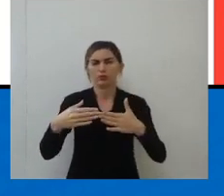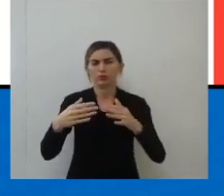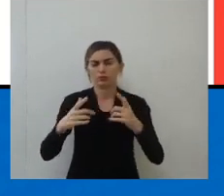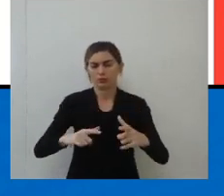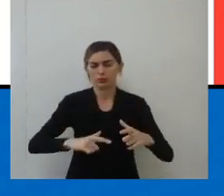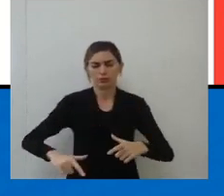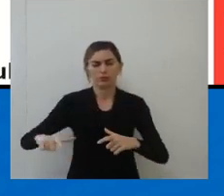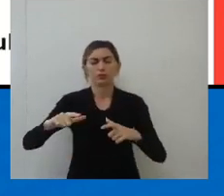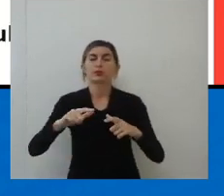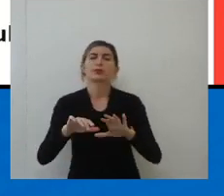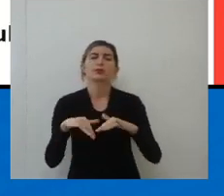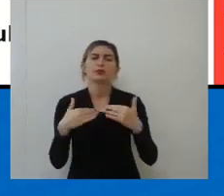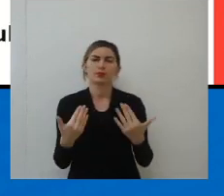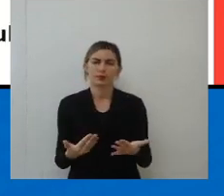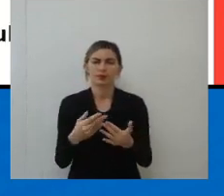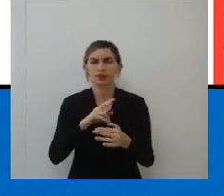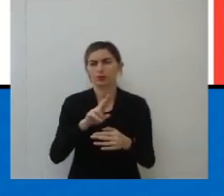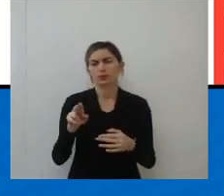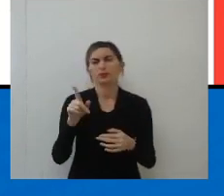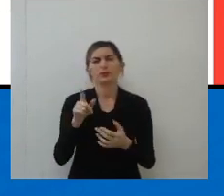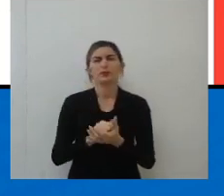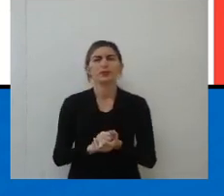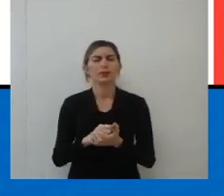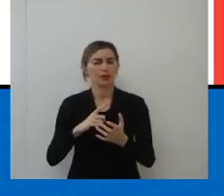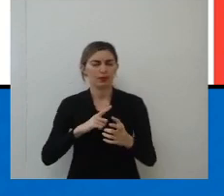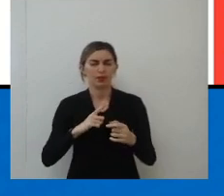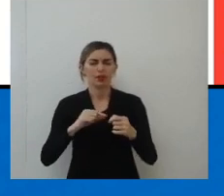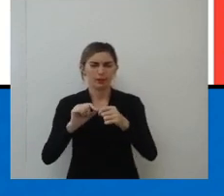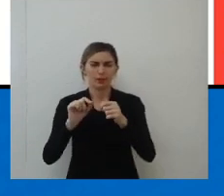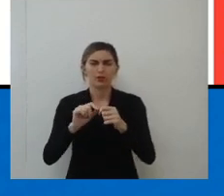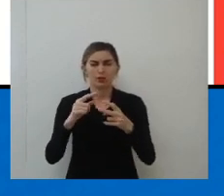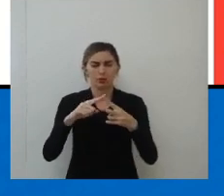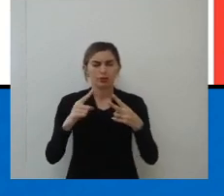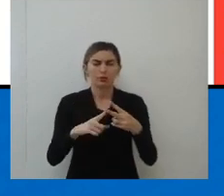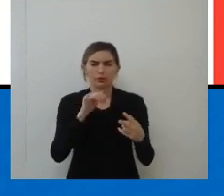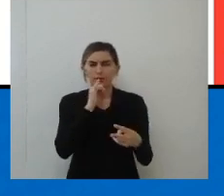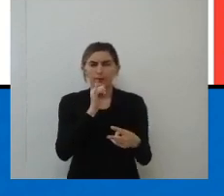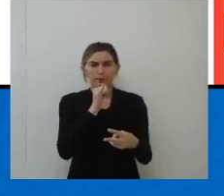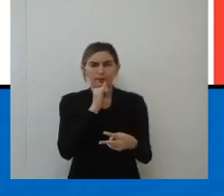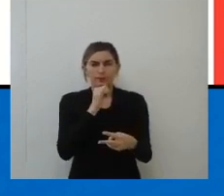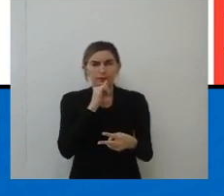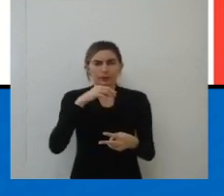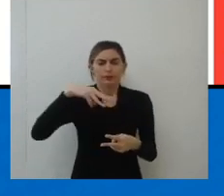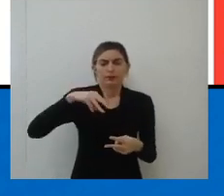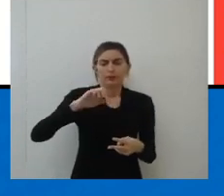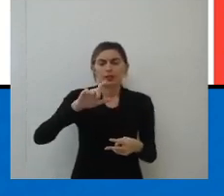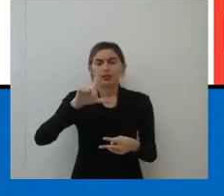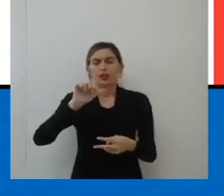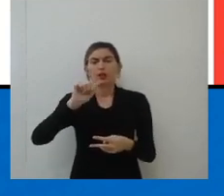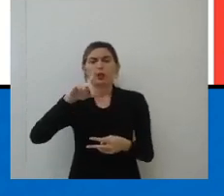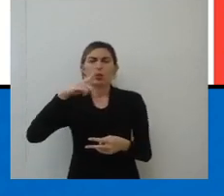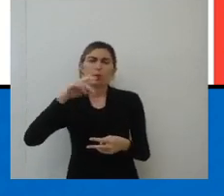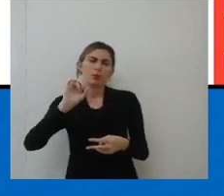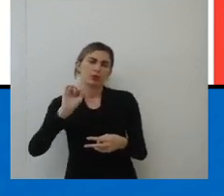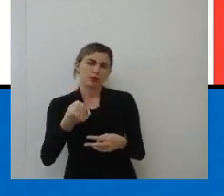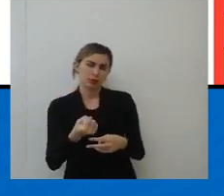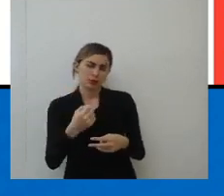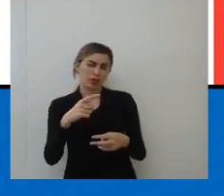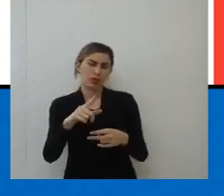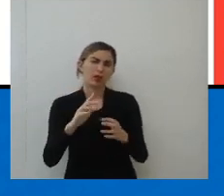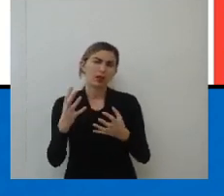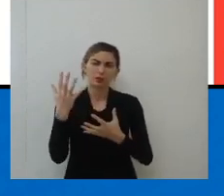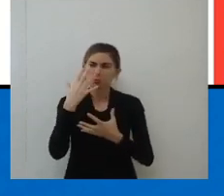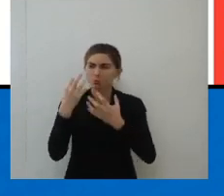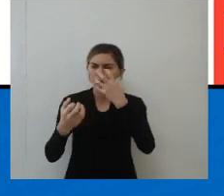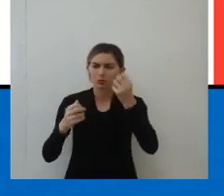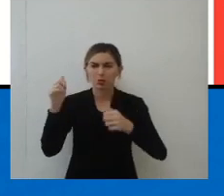território, tá? Então a gente tem aí a formação de mais dois exemplos, tá, de megalópolis. Elas atraem